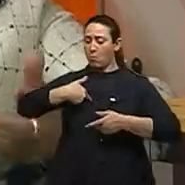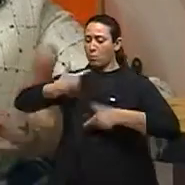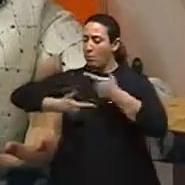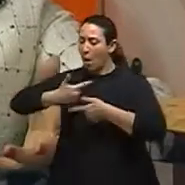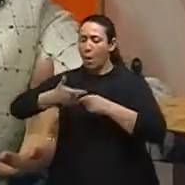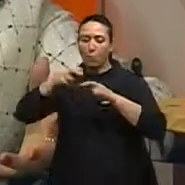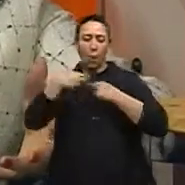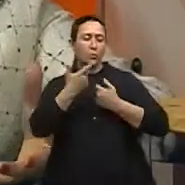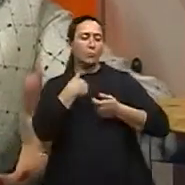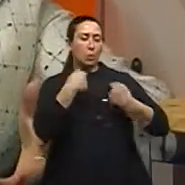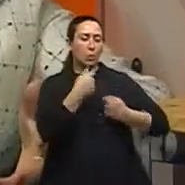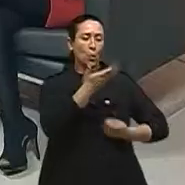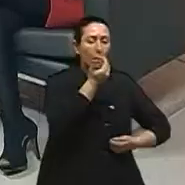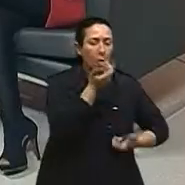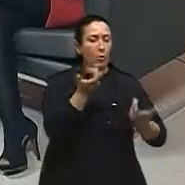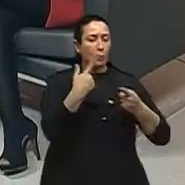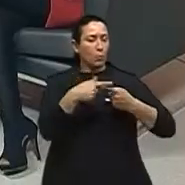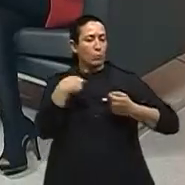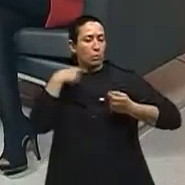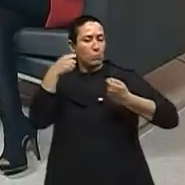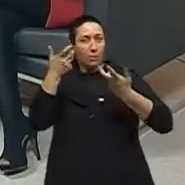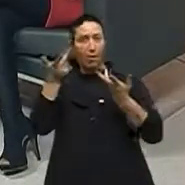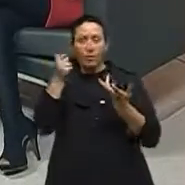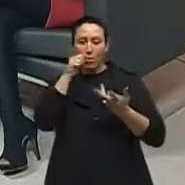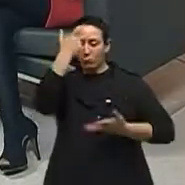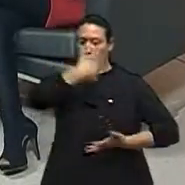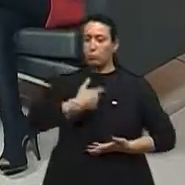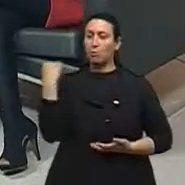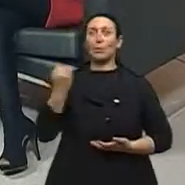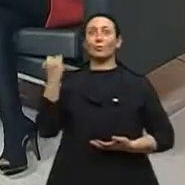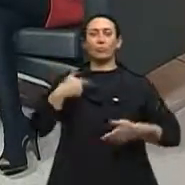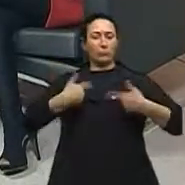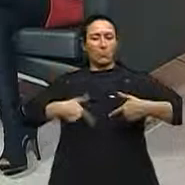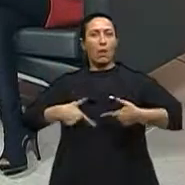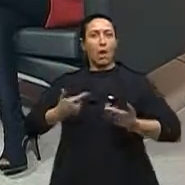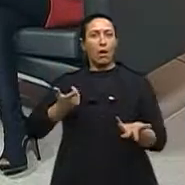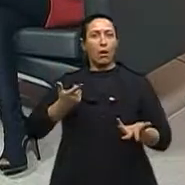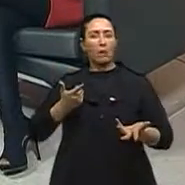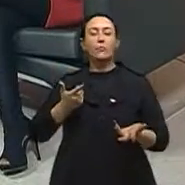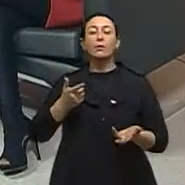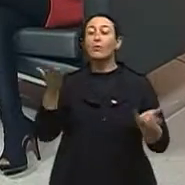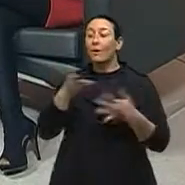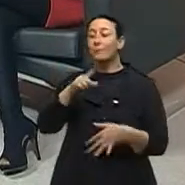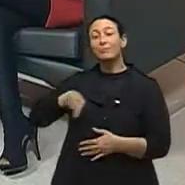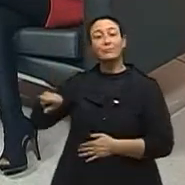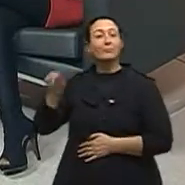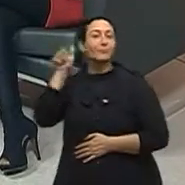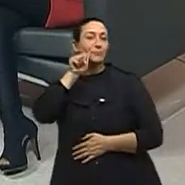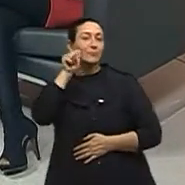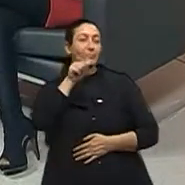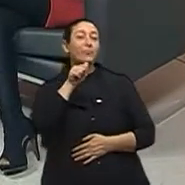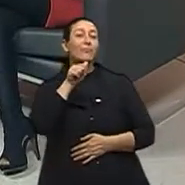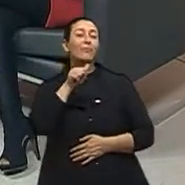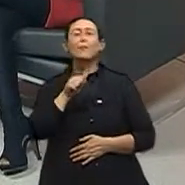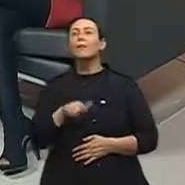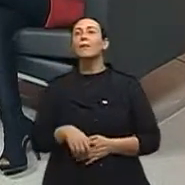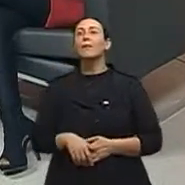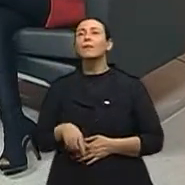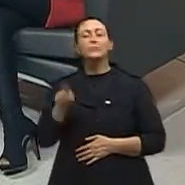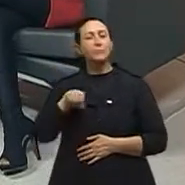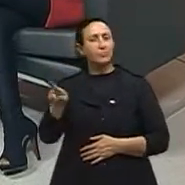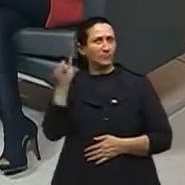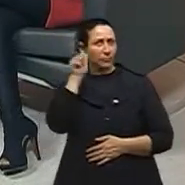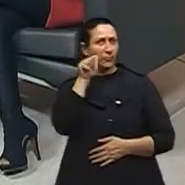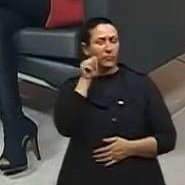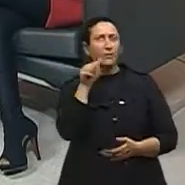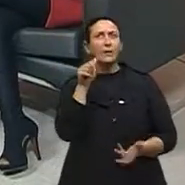de utilidade uhum né a mulher essa mulher que que hoje tá adulta madura ela tinha primeira coisa o lá e